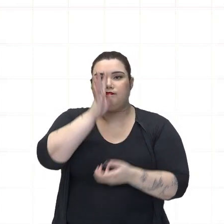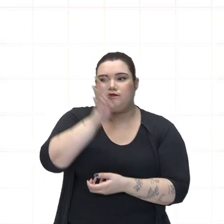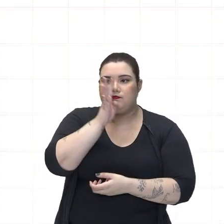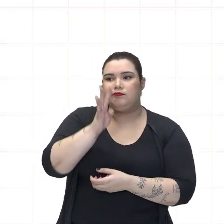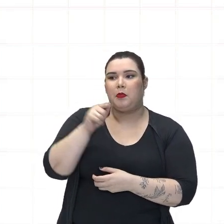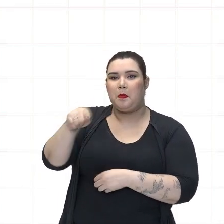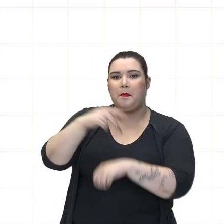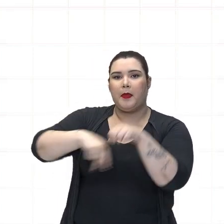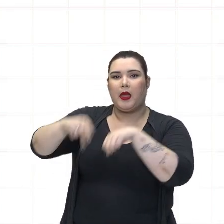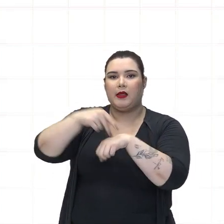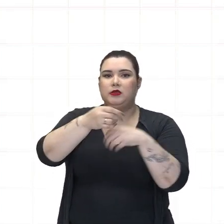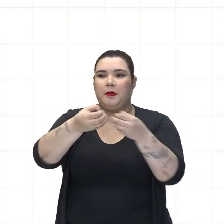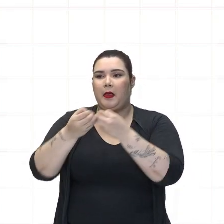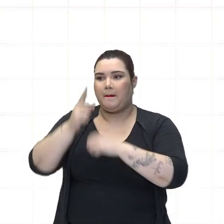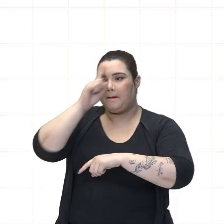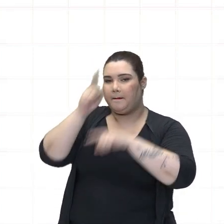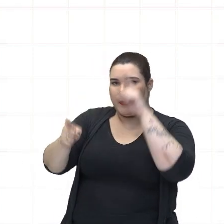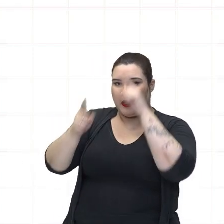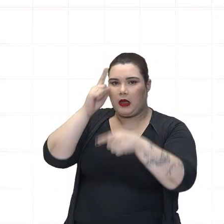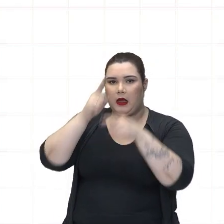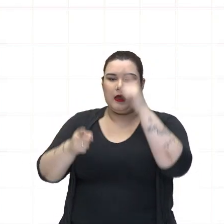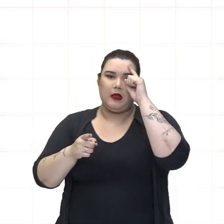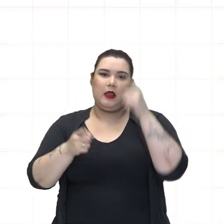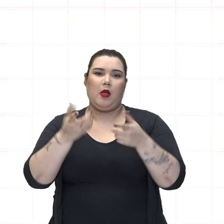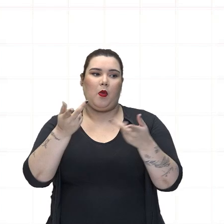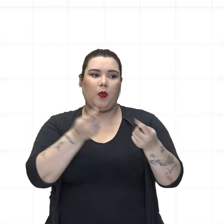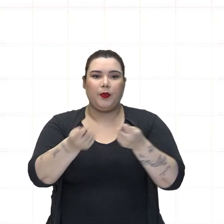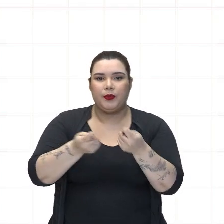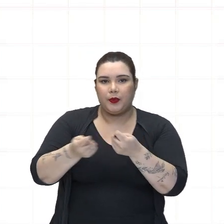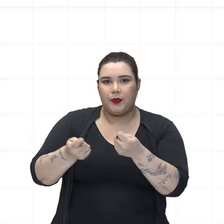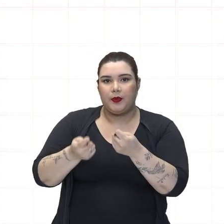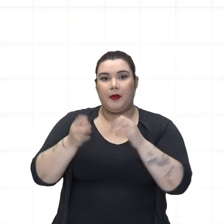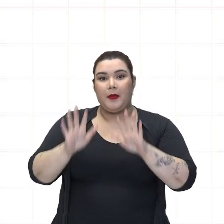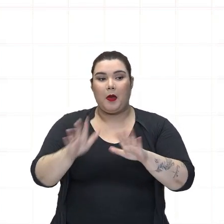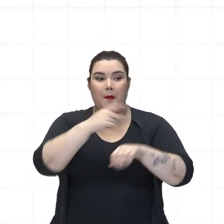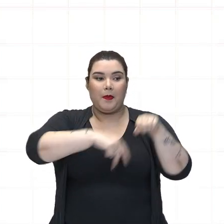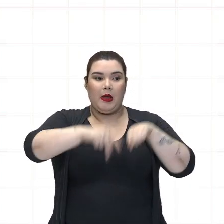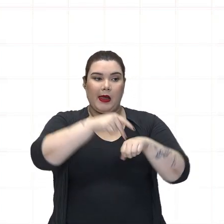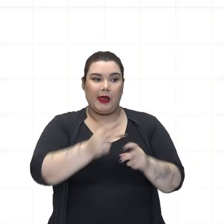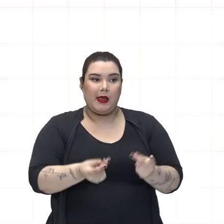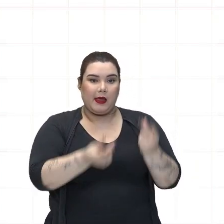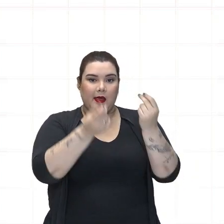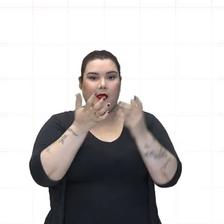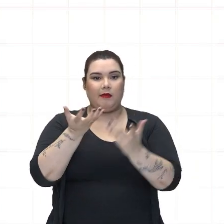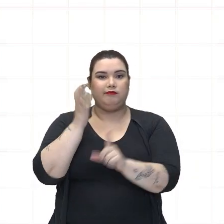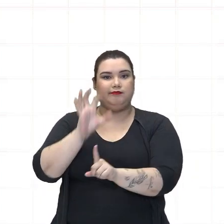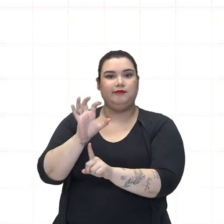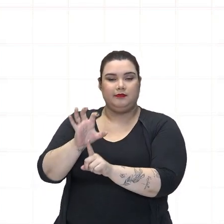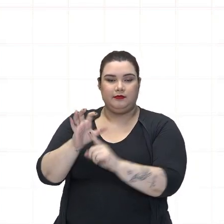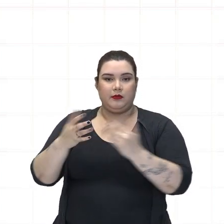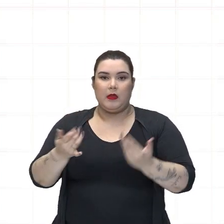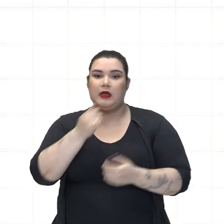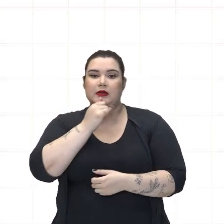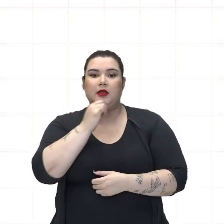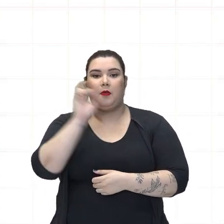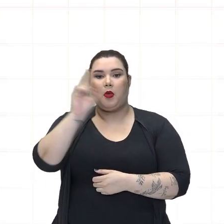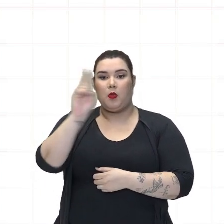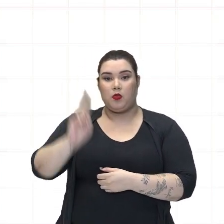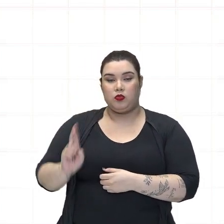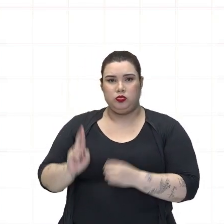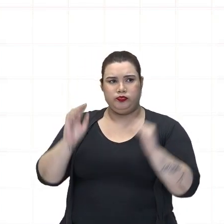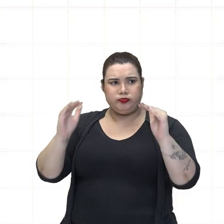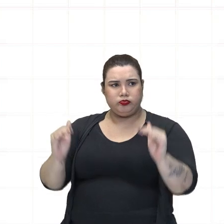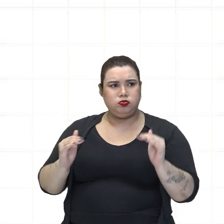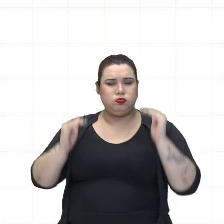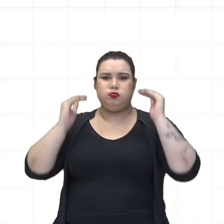justamente os países mais ricos, eles acabam sendo mais influentes nesse tipo de decisão. Ora, a Rússia tem um poder muito forte,